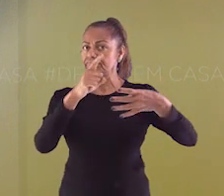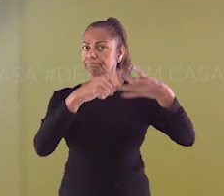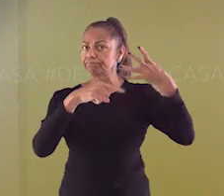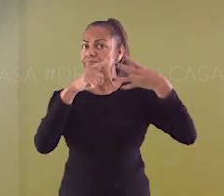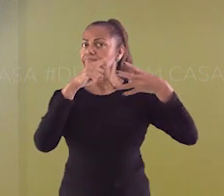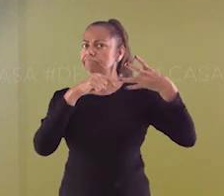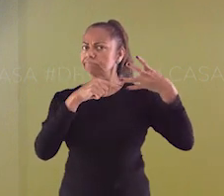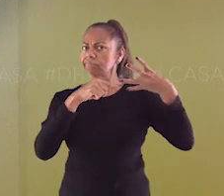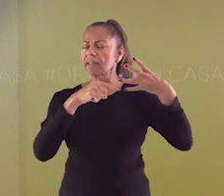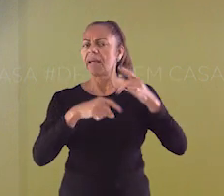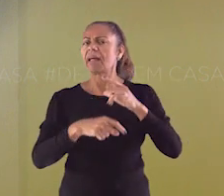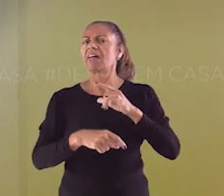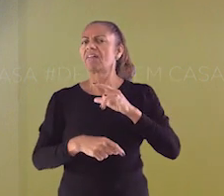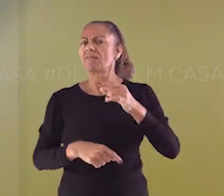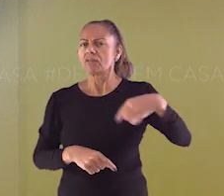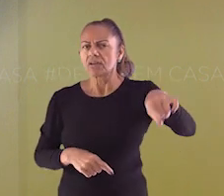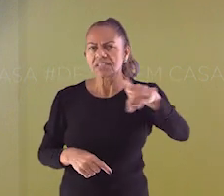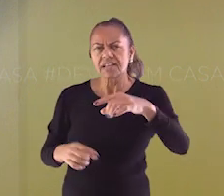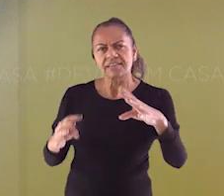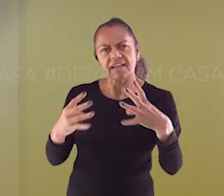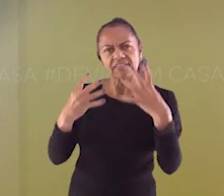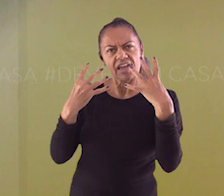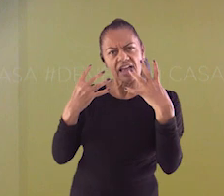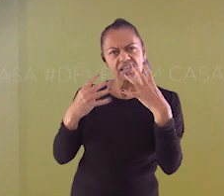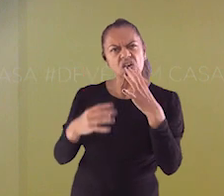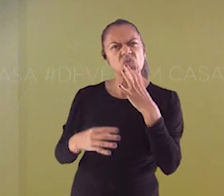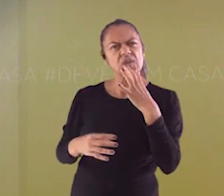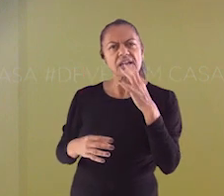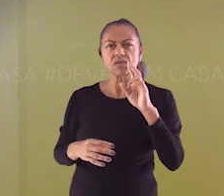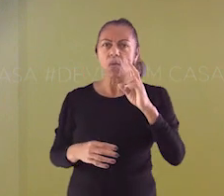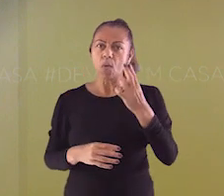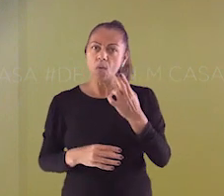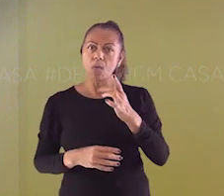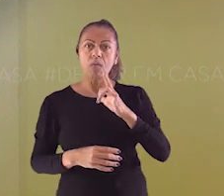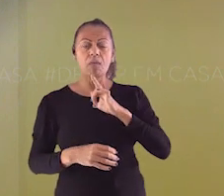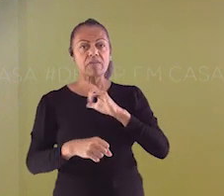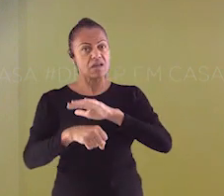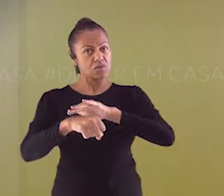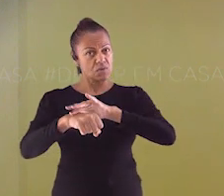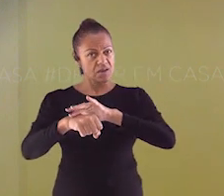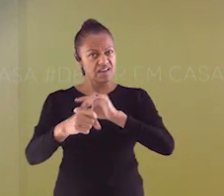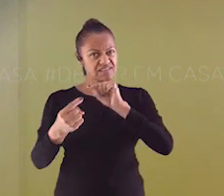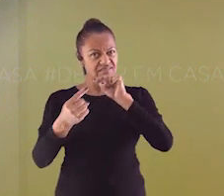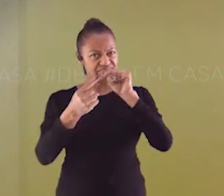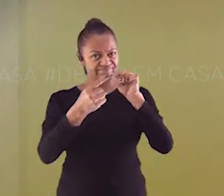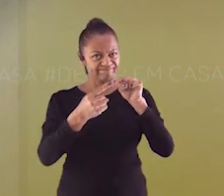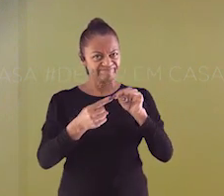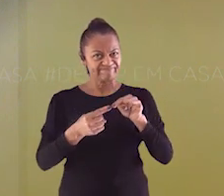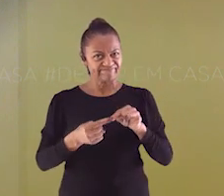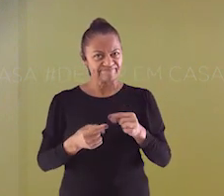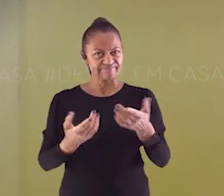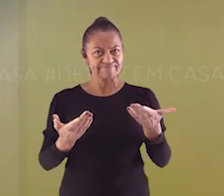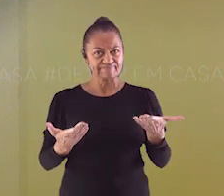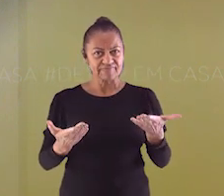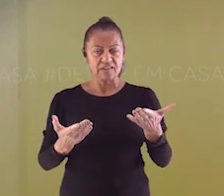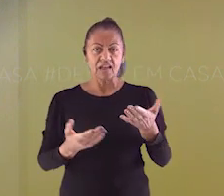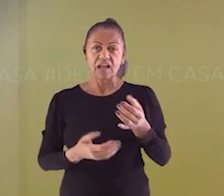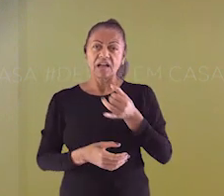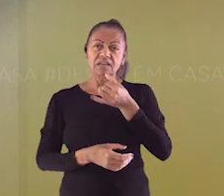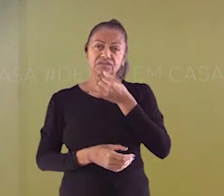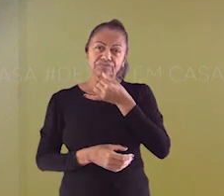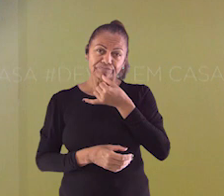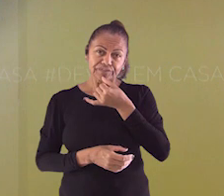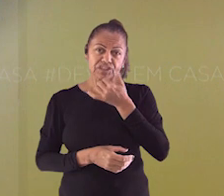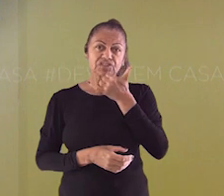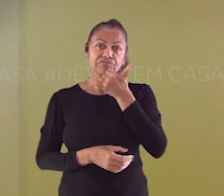nos acompanhando tem ou conhece alguém que tem uma dessas 4 doenças? Infelizmente, todos